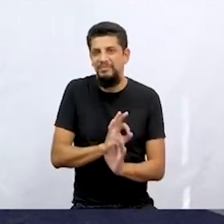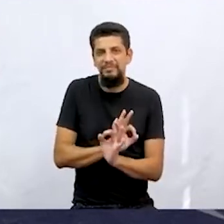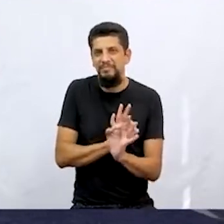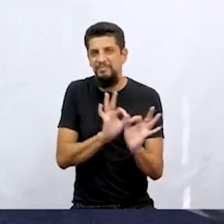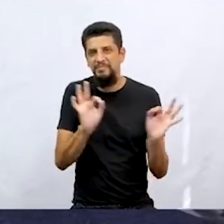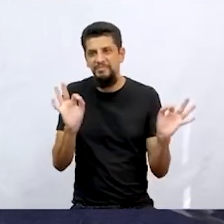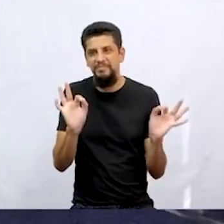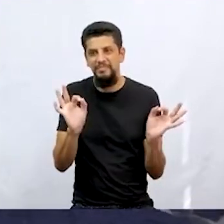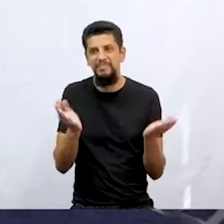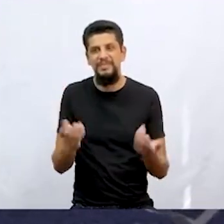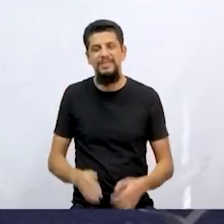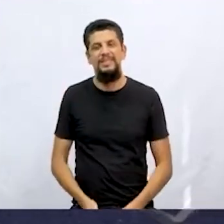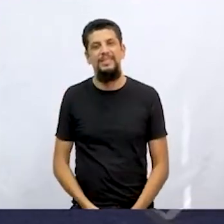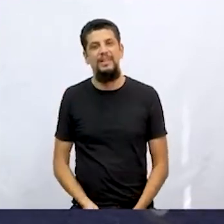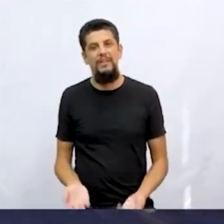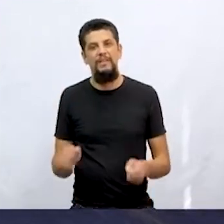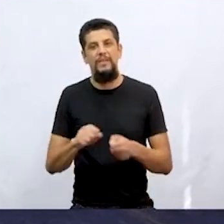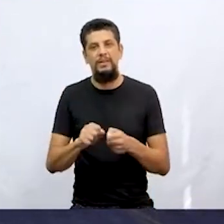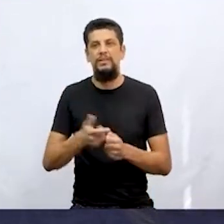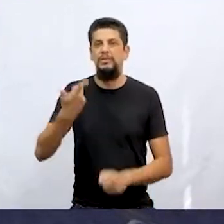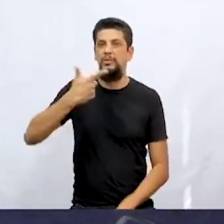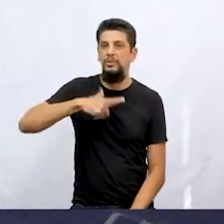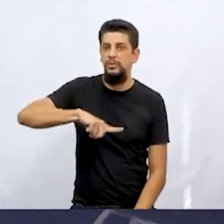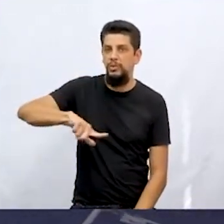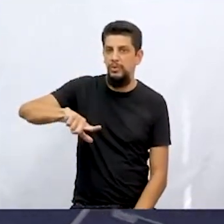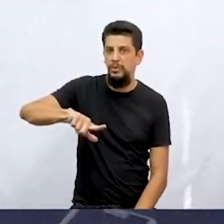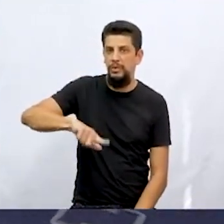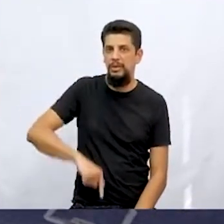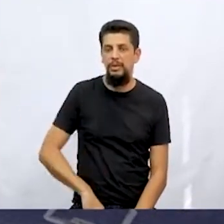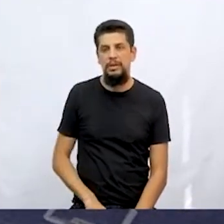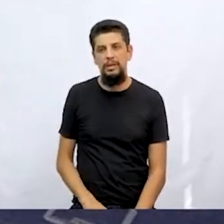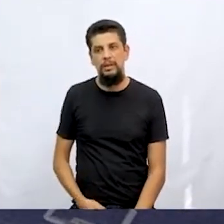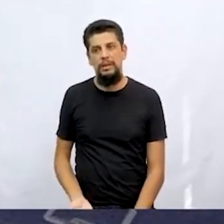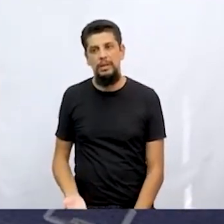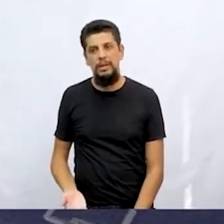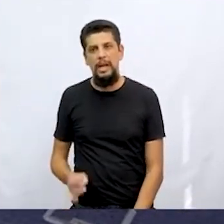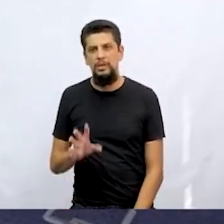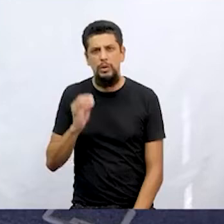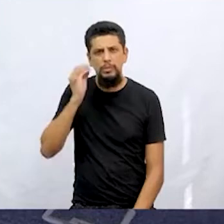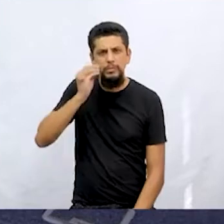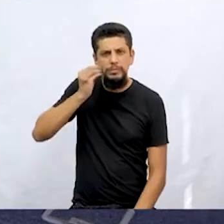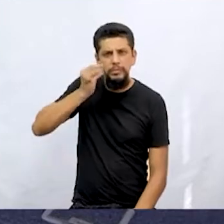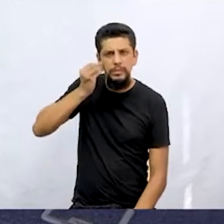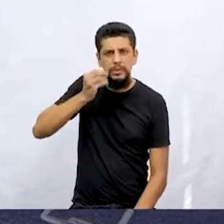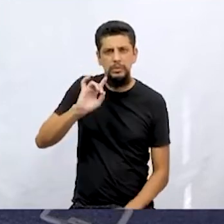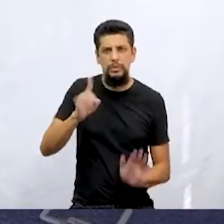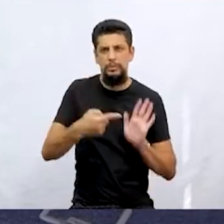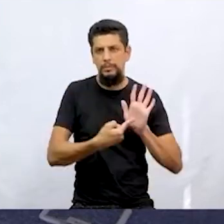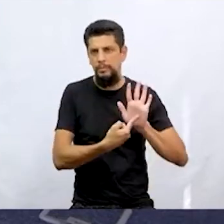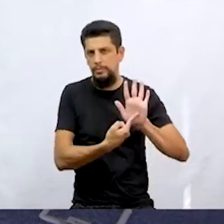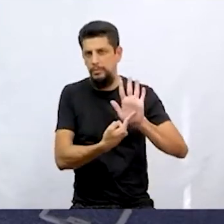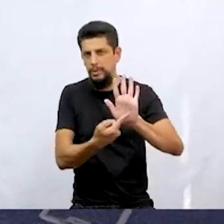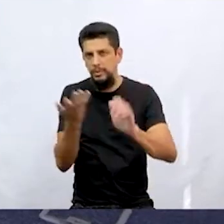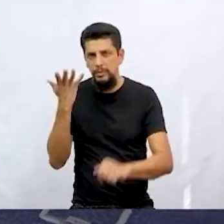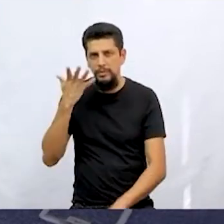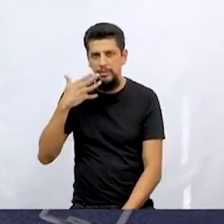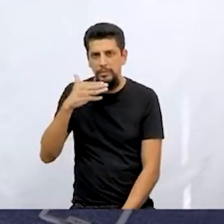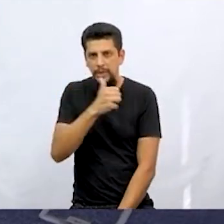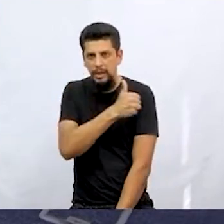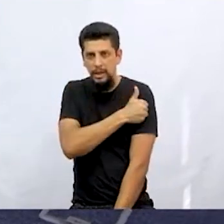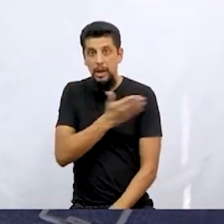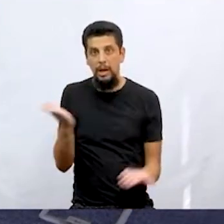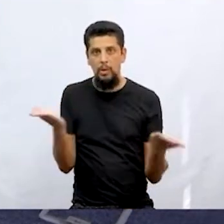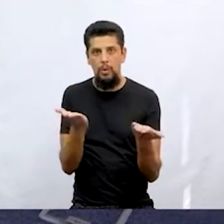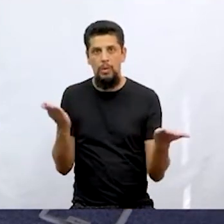Tá, tudo bem, então vamos fazer de novo. Vamos, só, vamos fazer de conta que isso foi um experimento que a gente tá mostrando, tá? Então agora